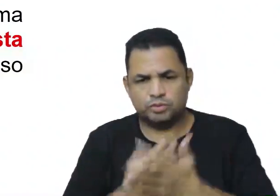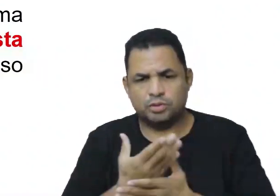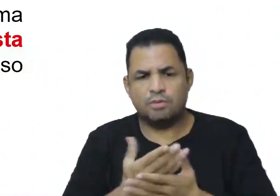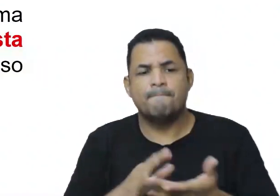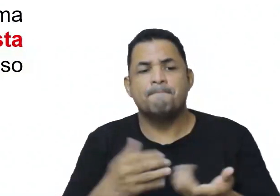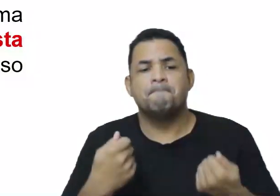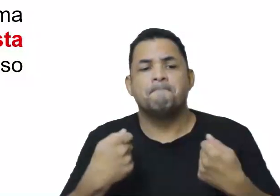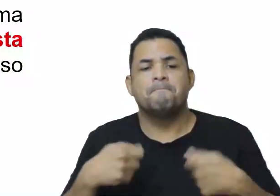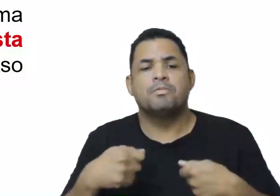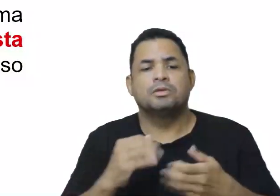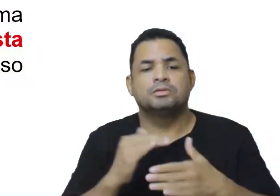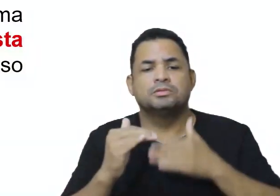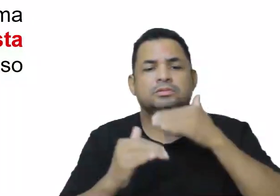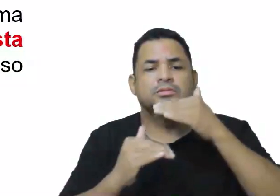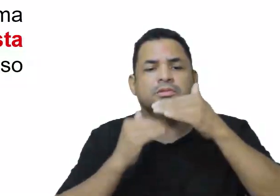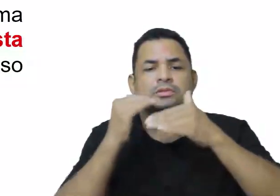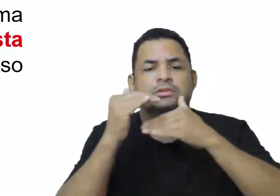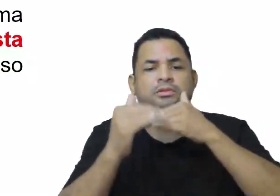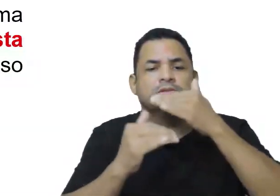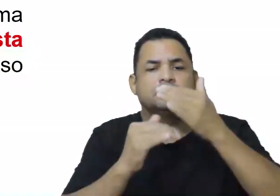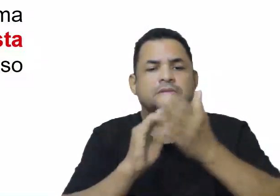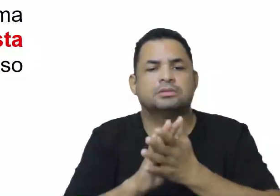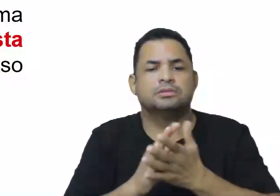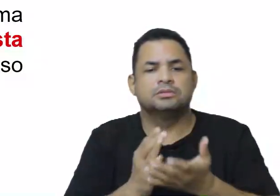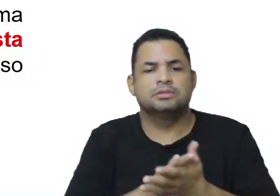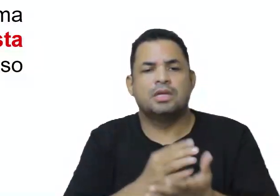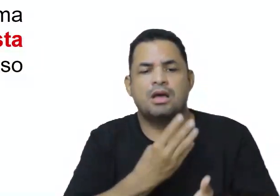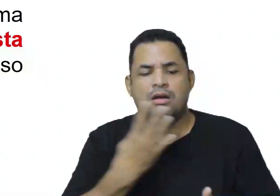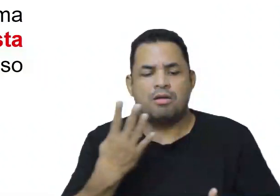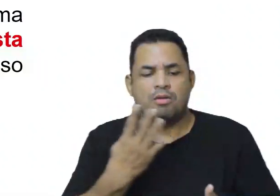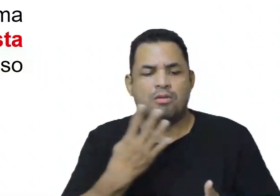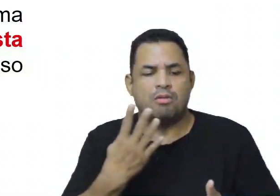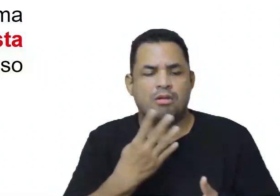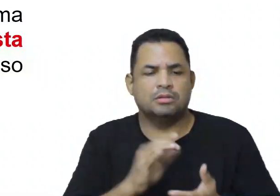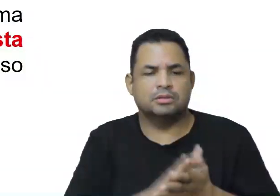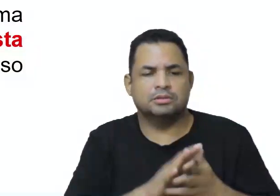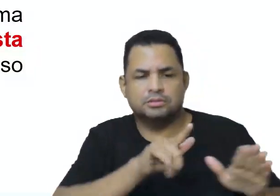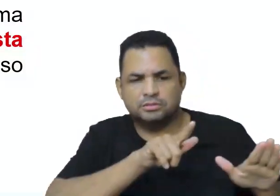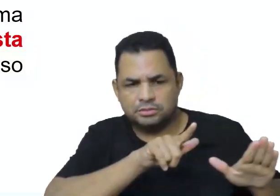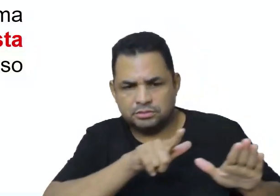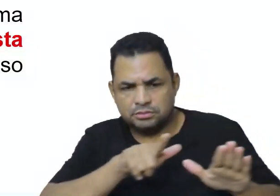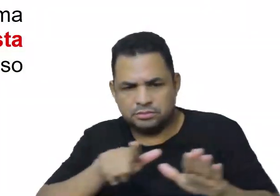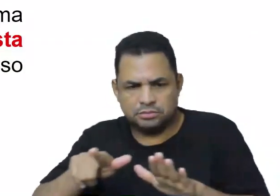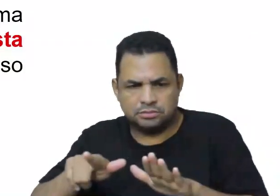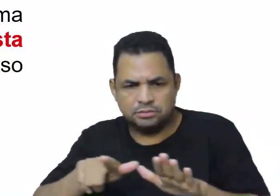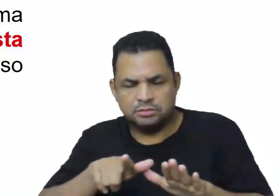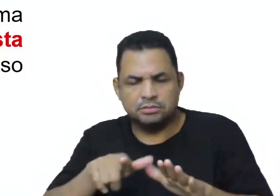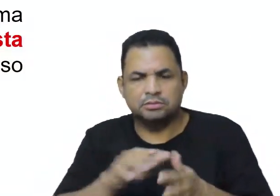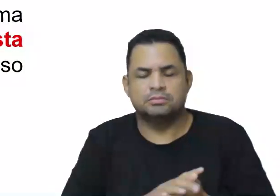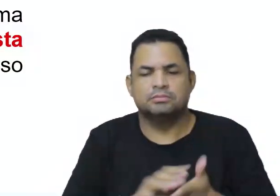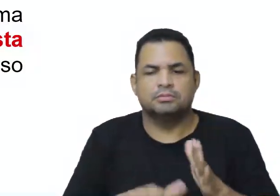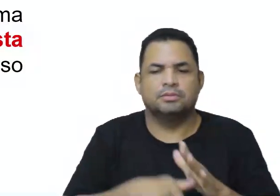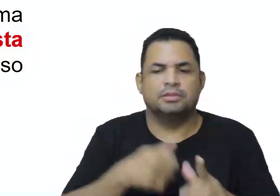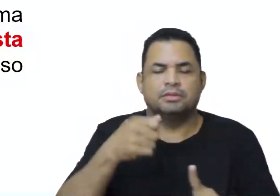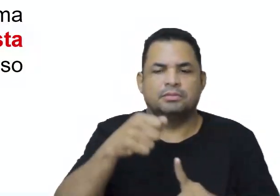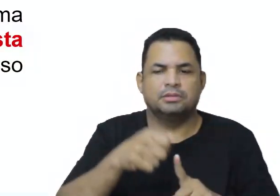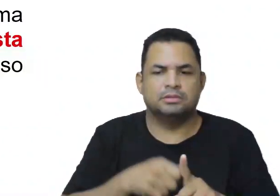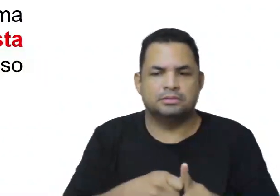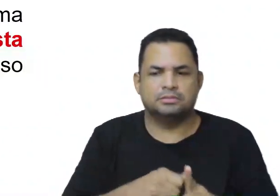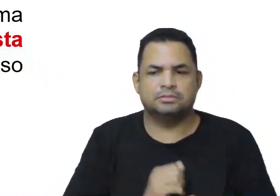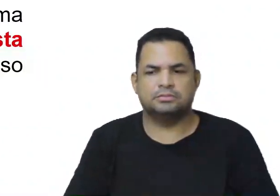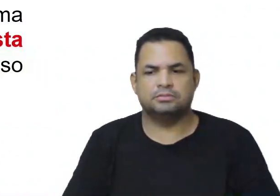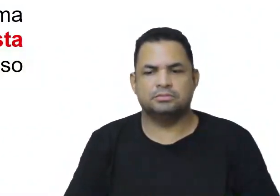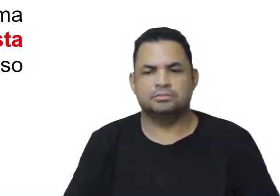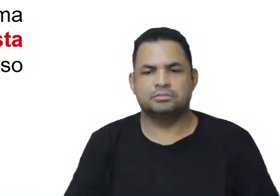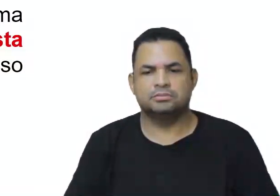acontecer no desenvolvimento dessa 4ª semana, né? Durante o período dessa 4ª semana aí, que é o primeiro mês, tá?